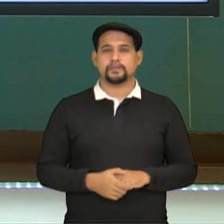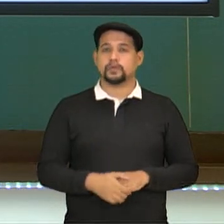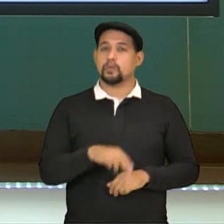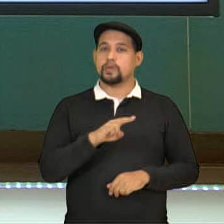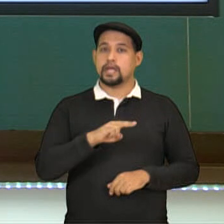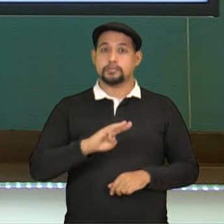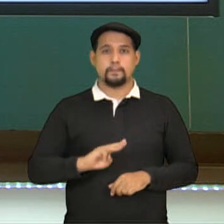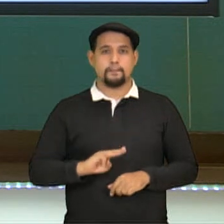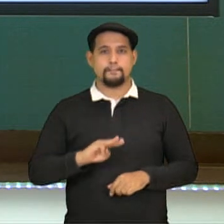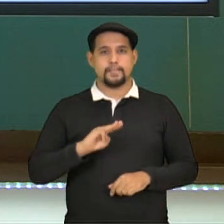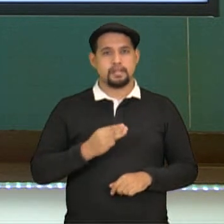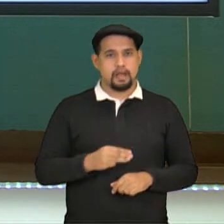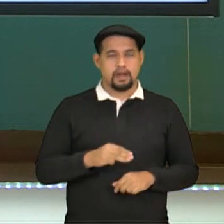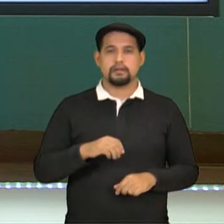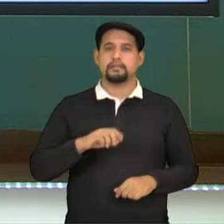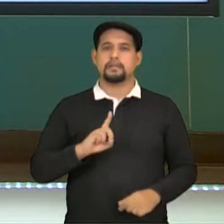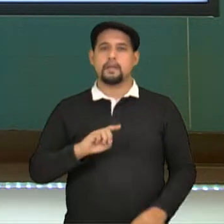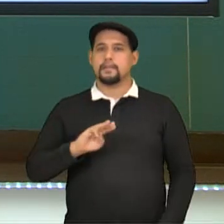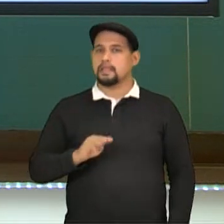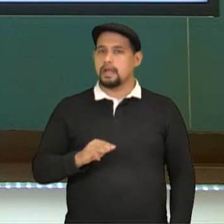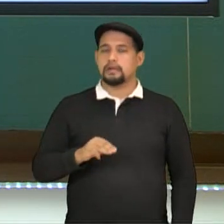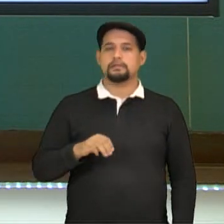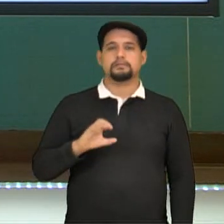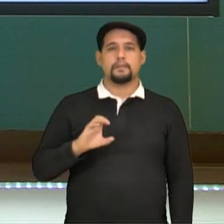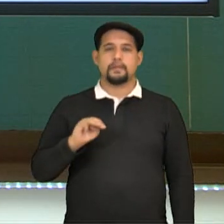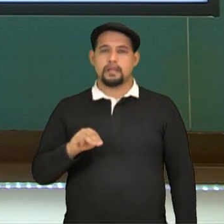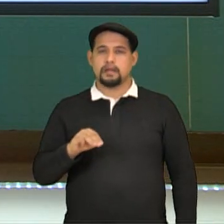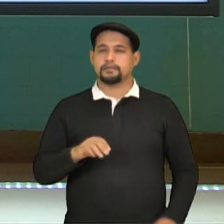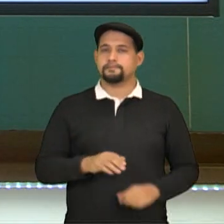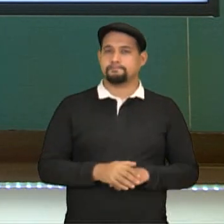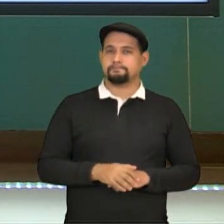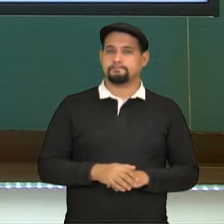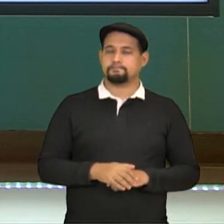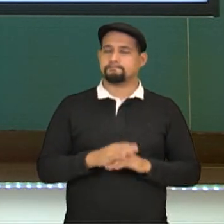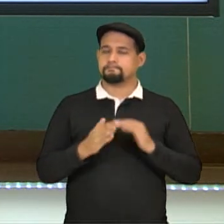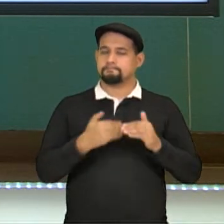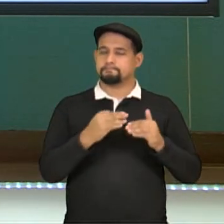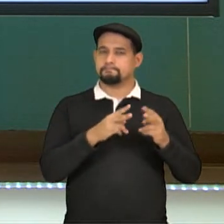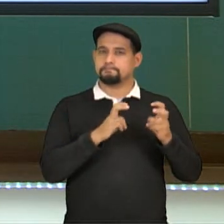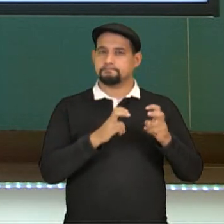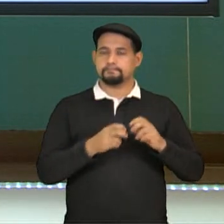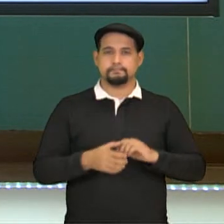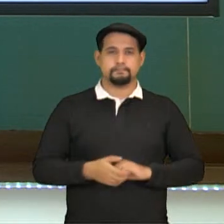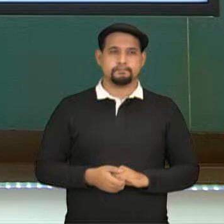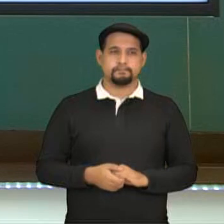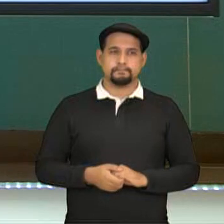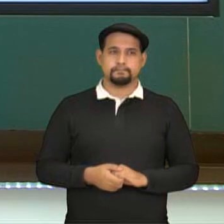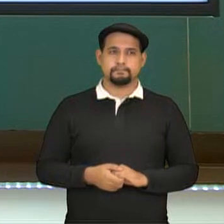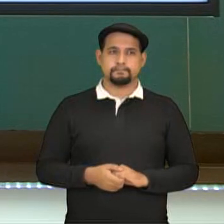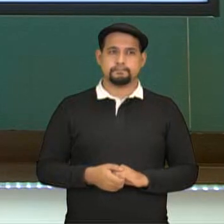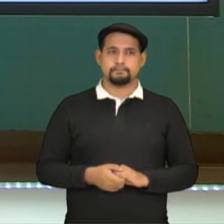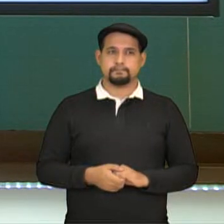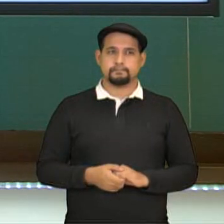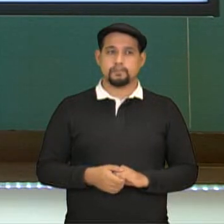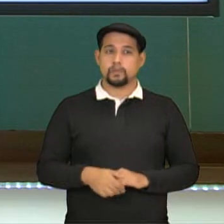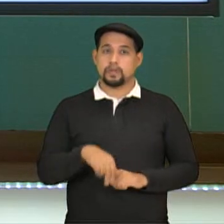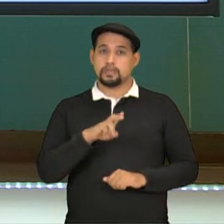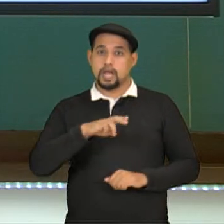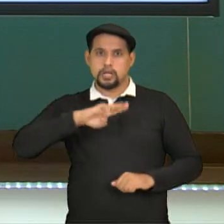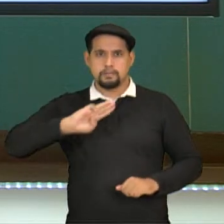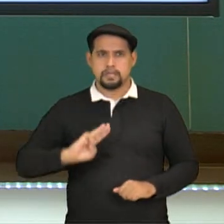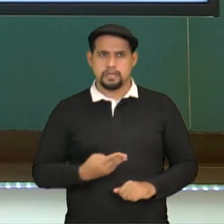Unidade de milhar, dezena de milhar, centena de milhar. Vão acompanhando aqui, ó. Unidade de